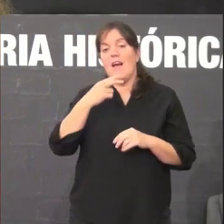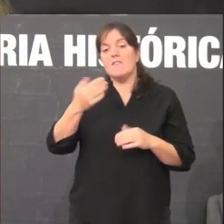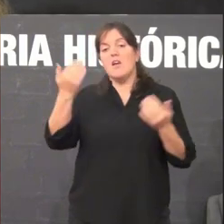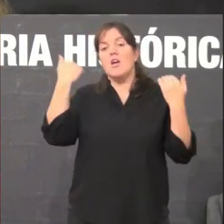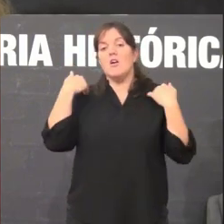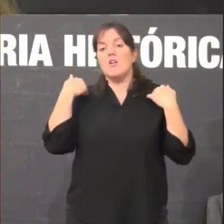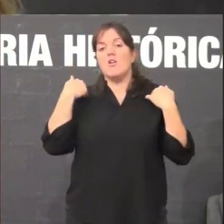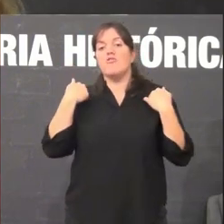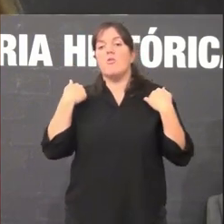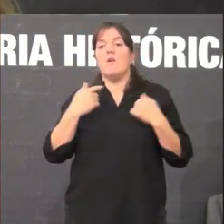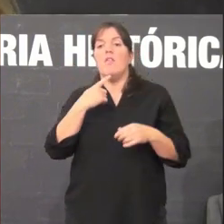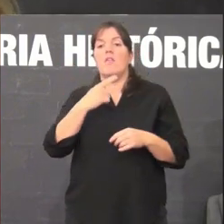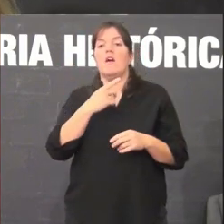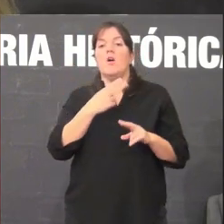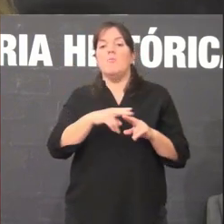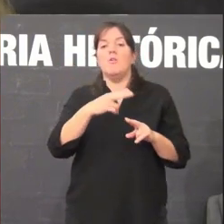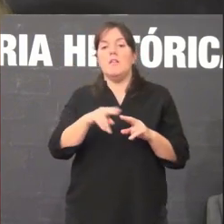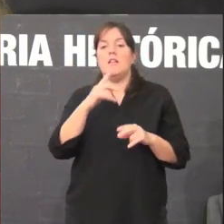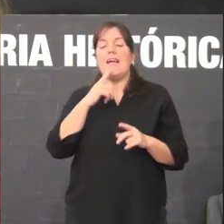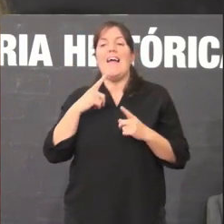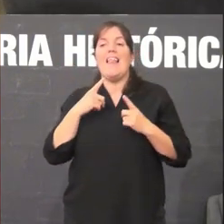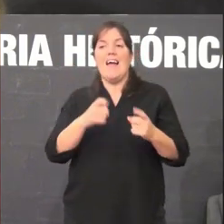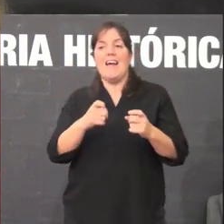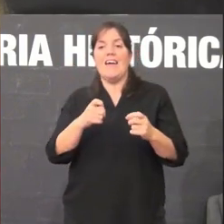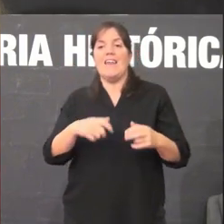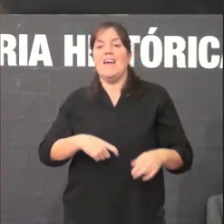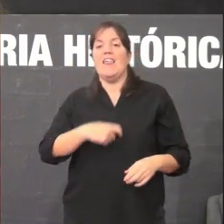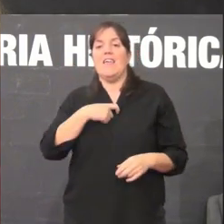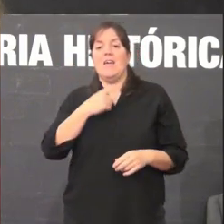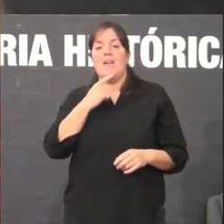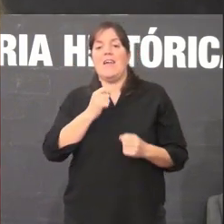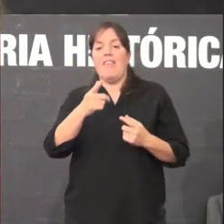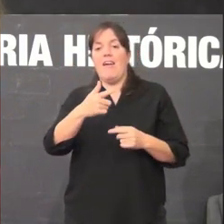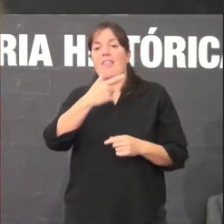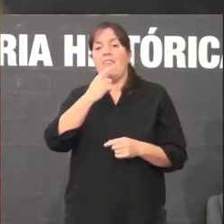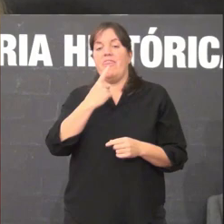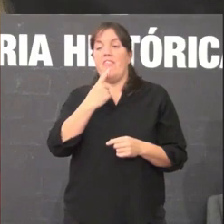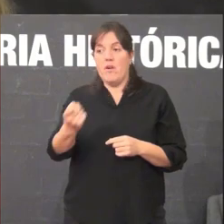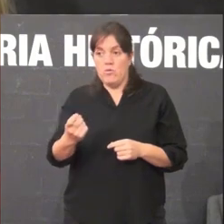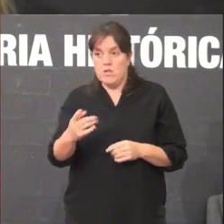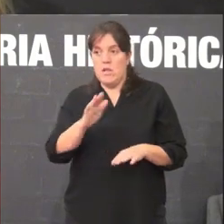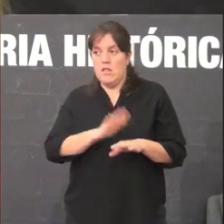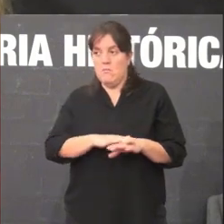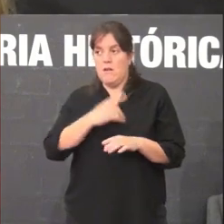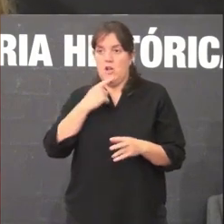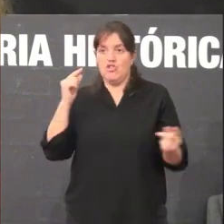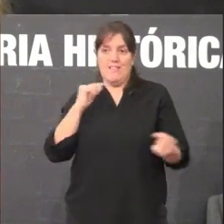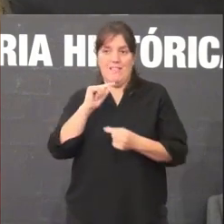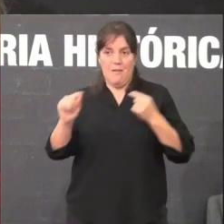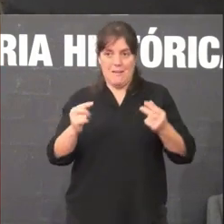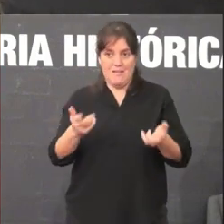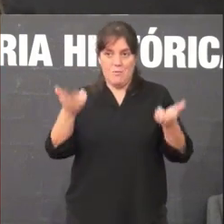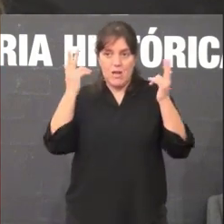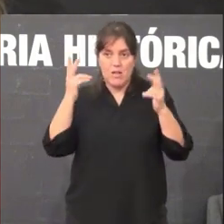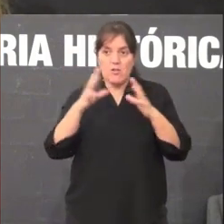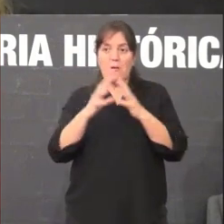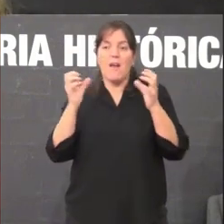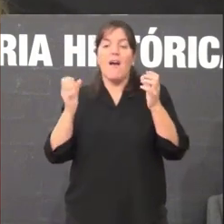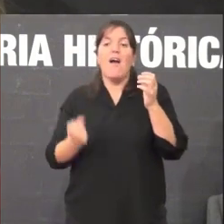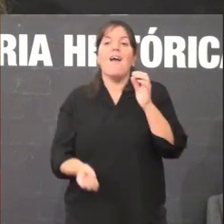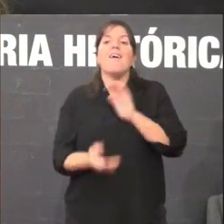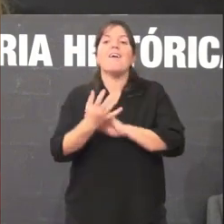cumpria a necessidade de evitar reações que dificultassem os avanços democráticos, sobretudo reações por parte dos setores